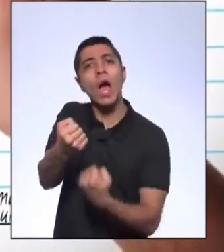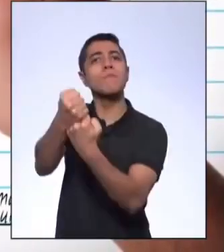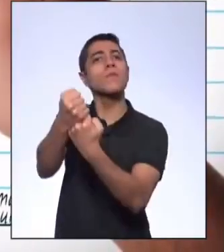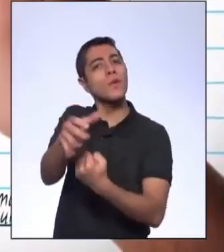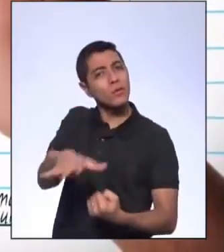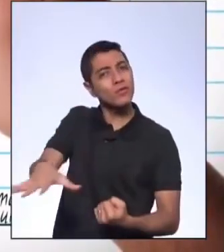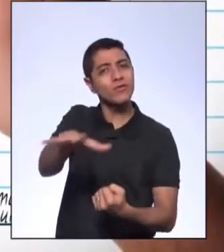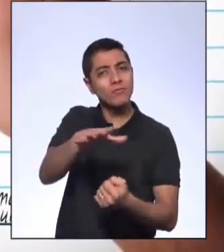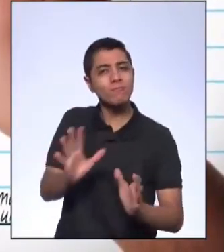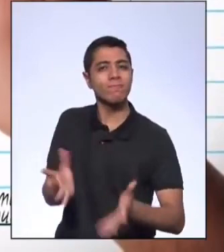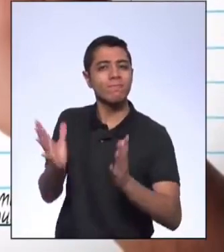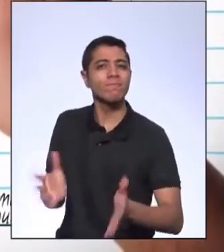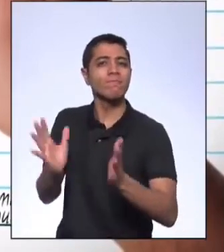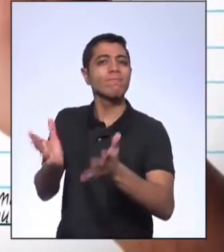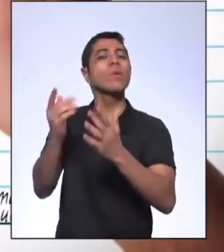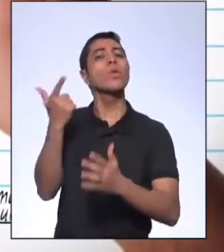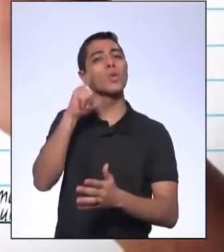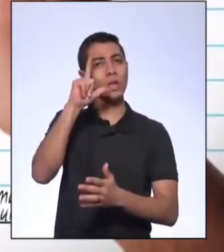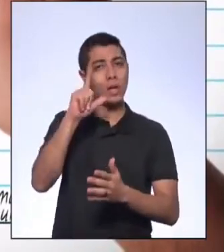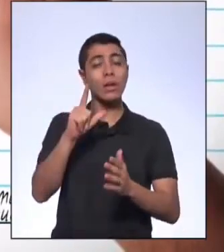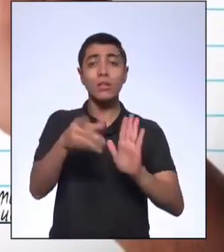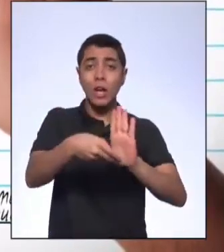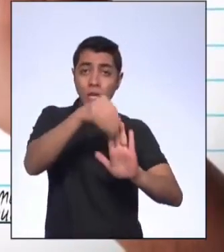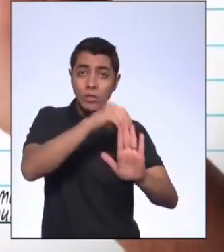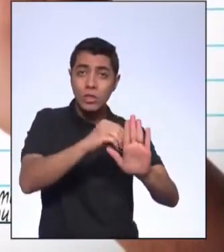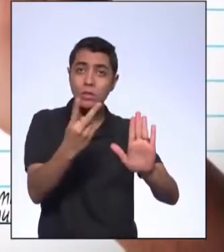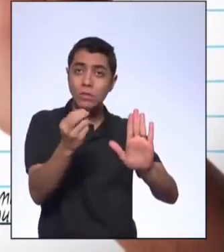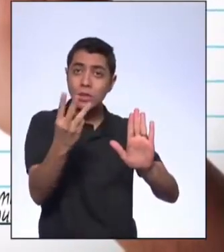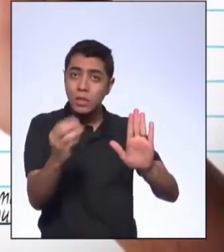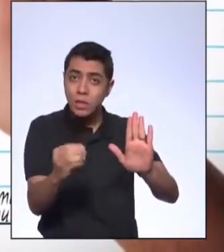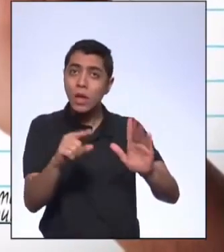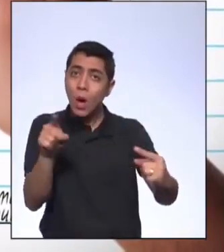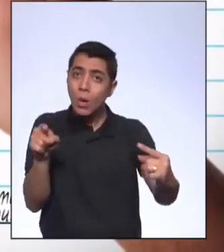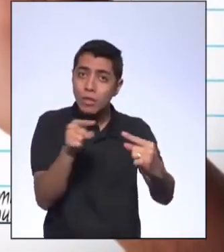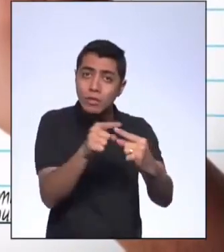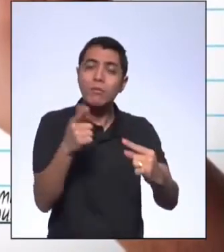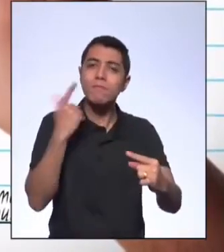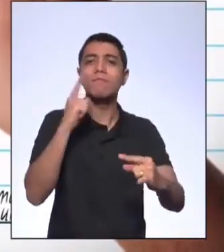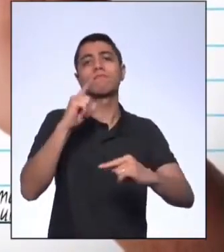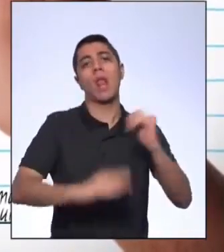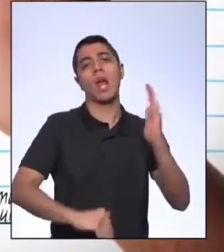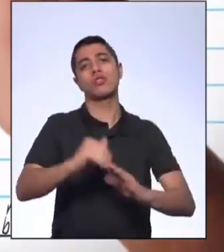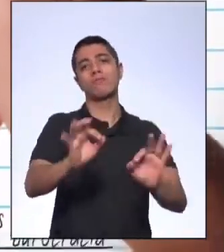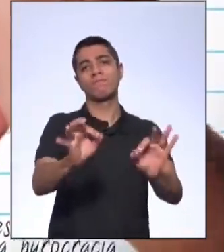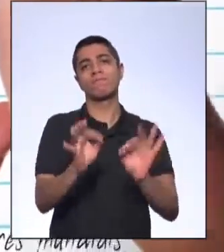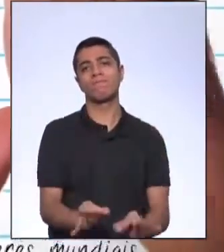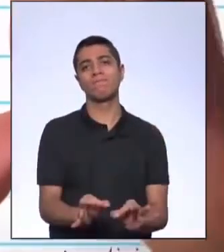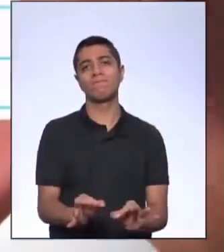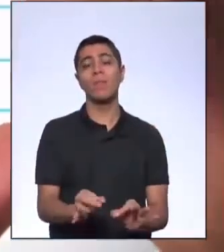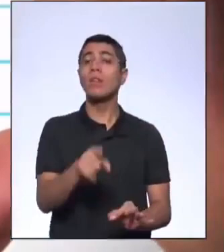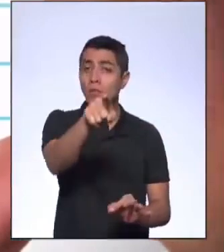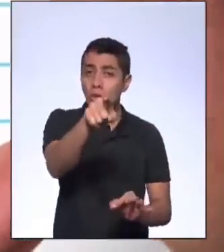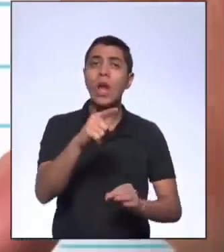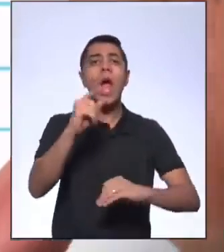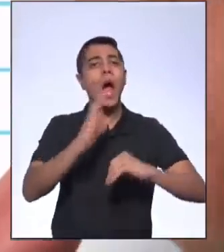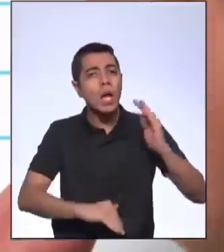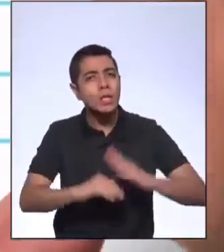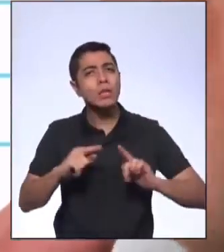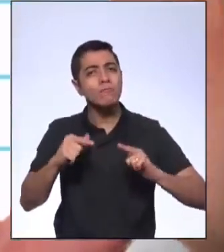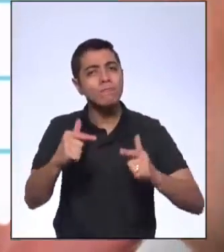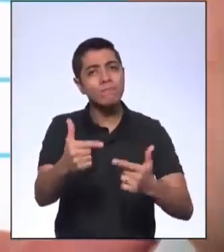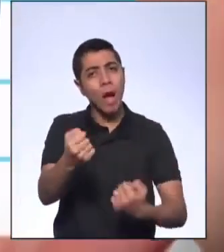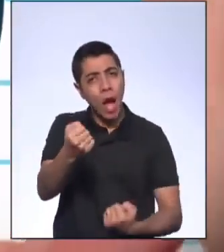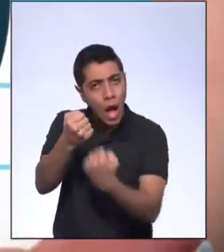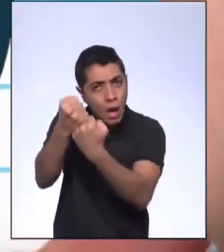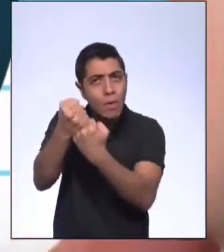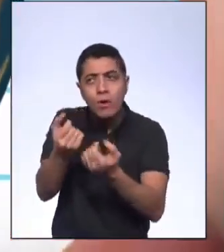seus representantes para que as obrigações assumidas com agenda sejam postas em prática somente agindo de forma convergente conseguiremos